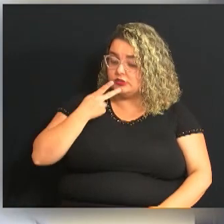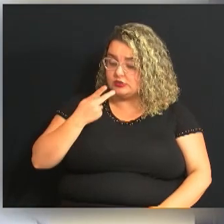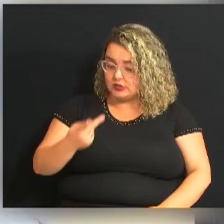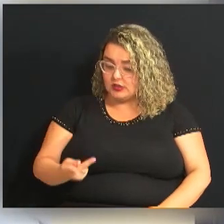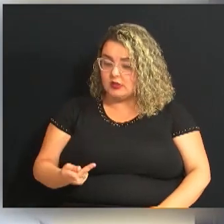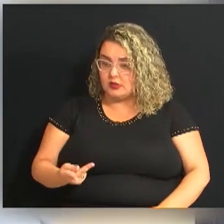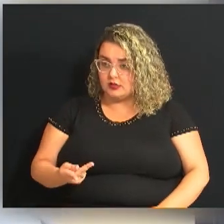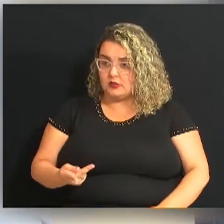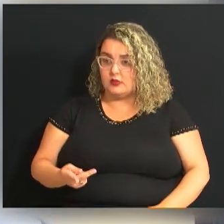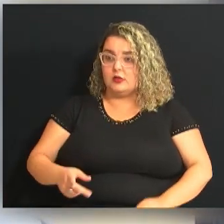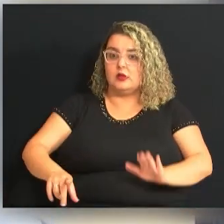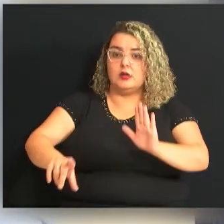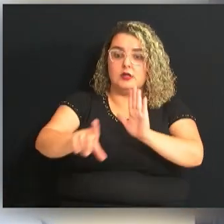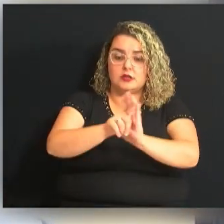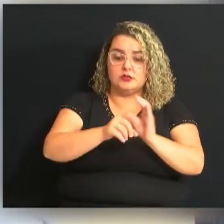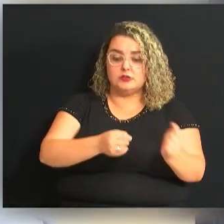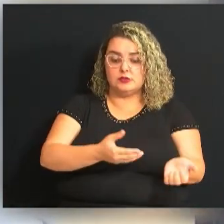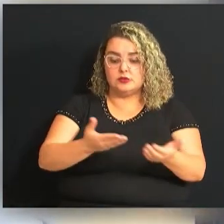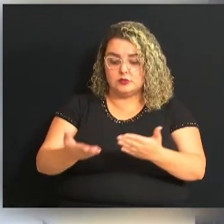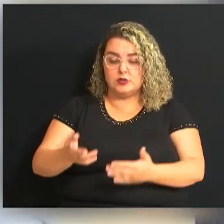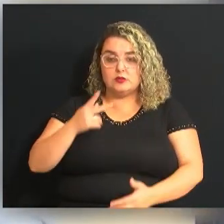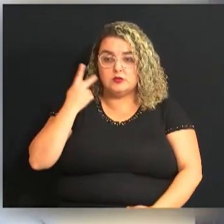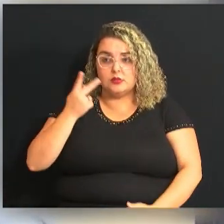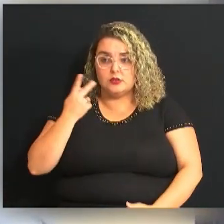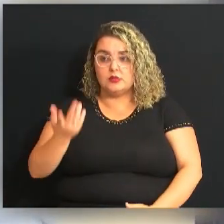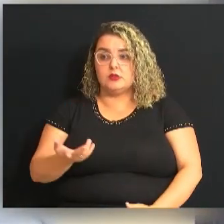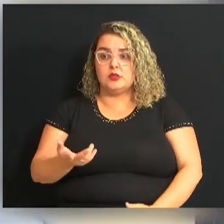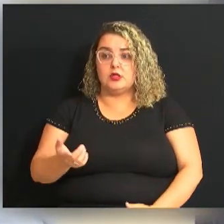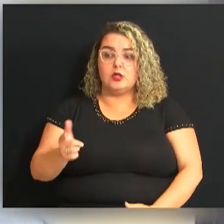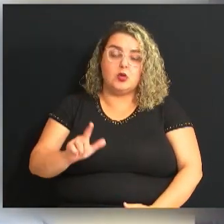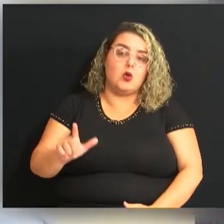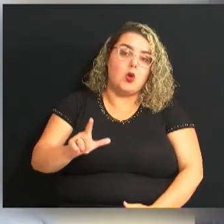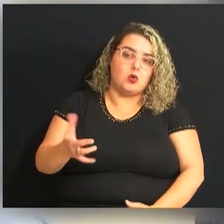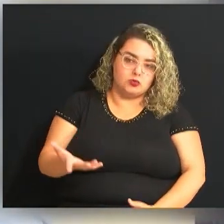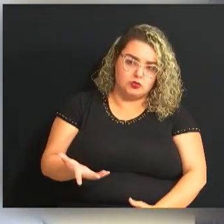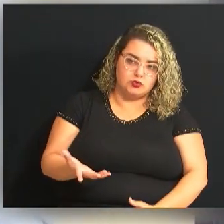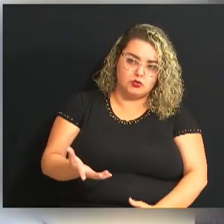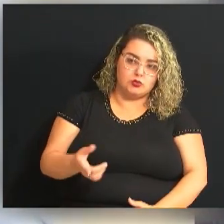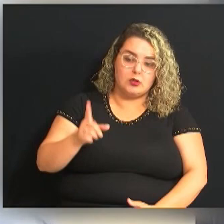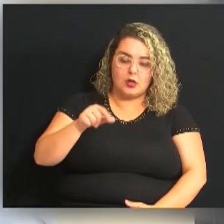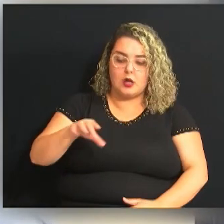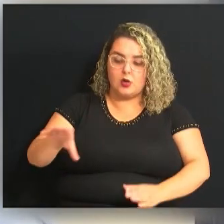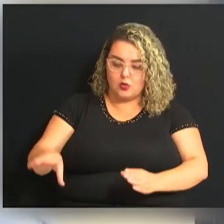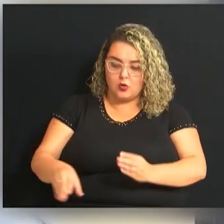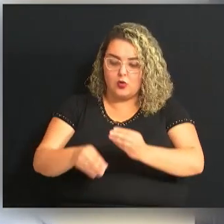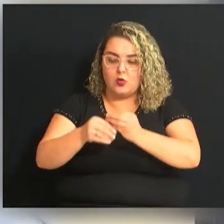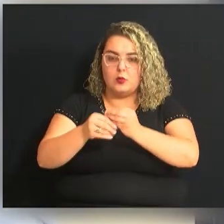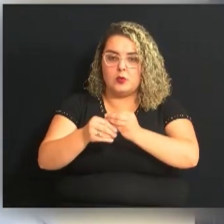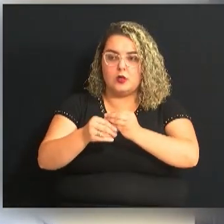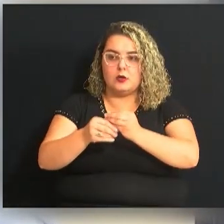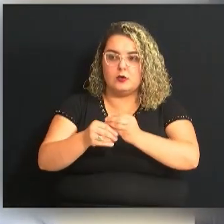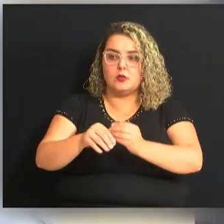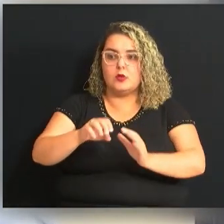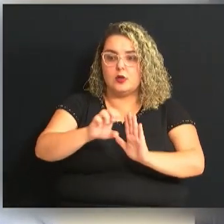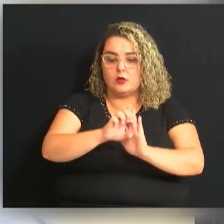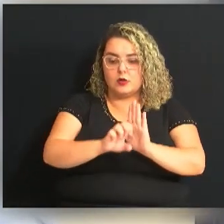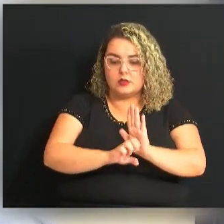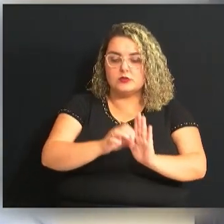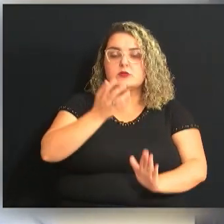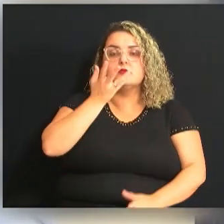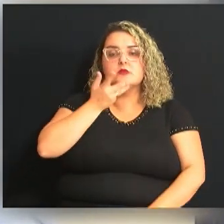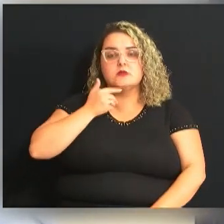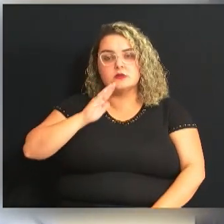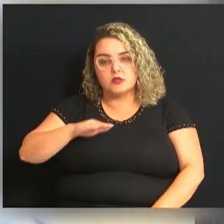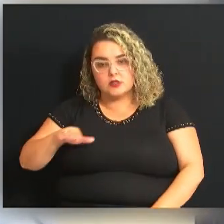legislação apresentada pelo vereador, notadamente, é um complemento, de certo modo, ao Estatuto da Criança e do Adolescente,